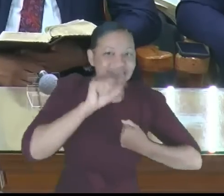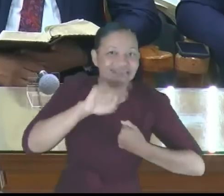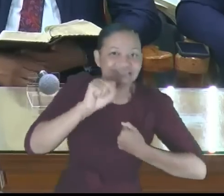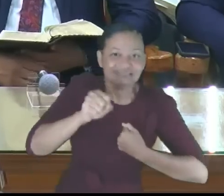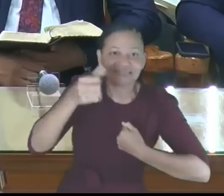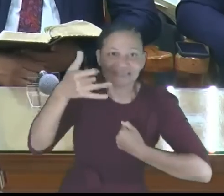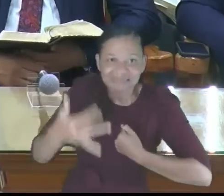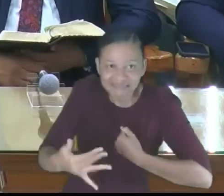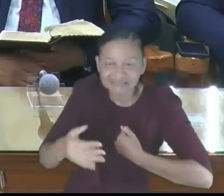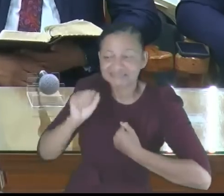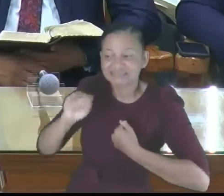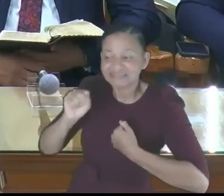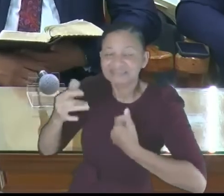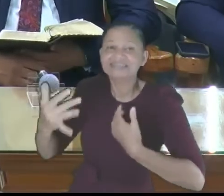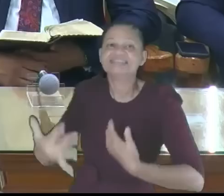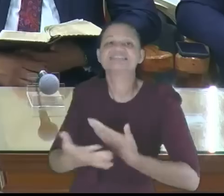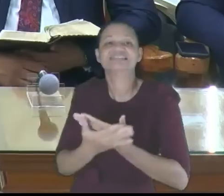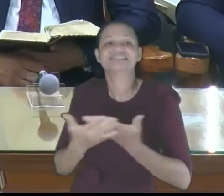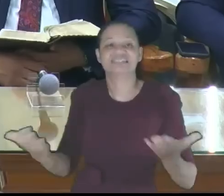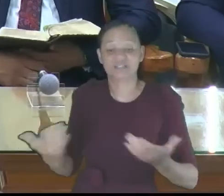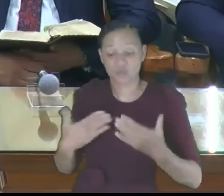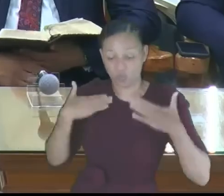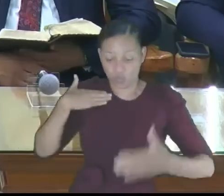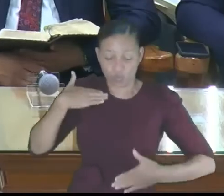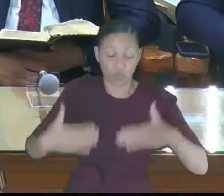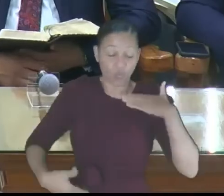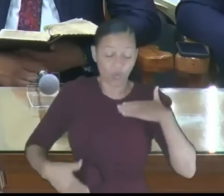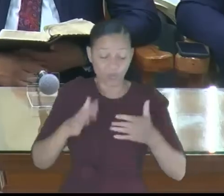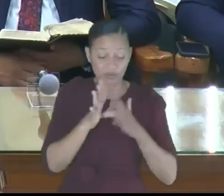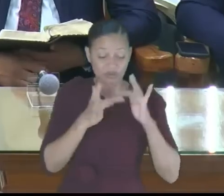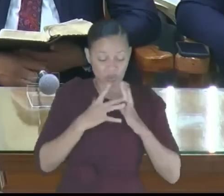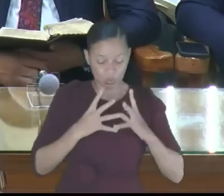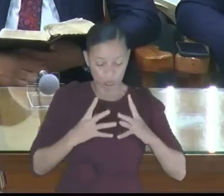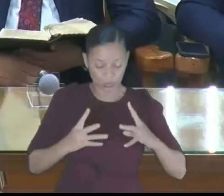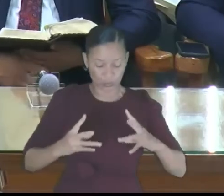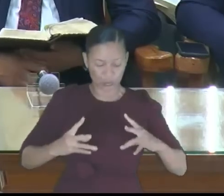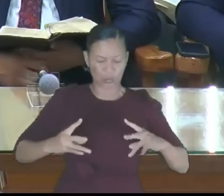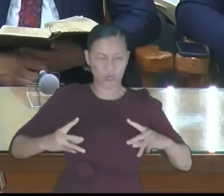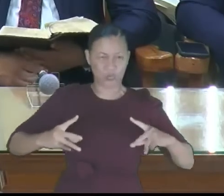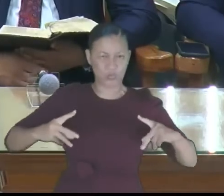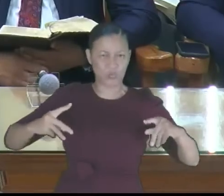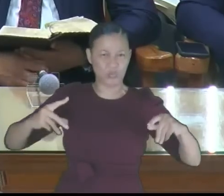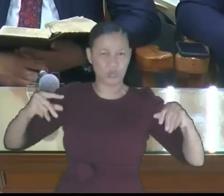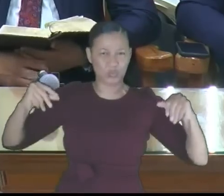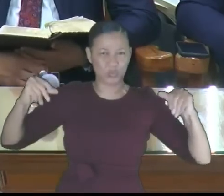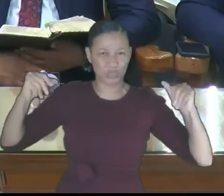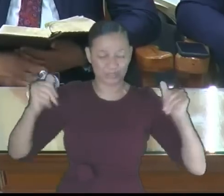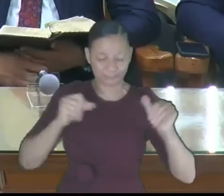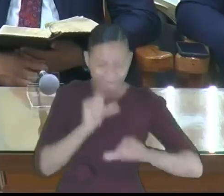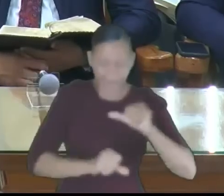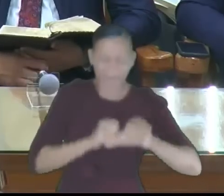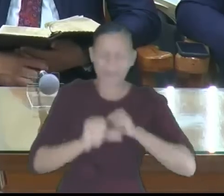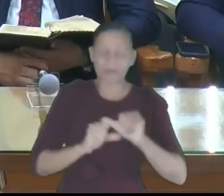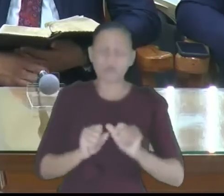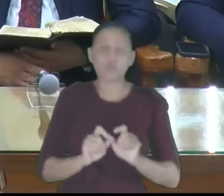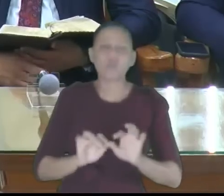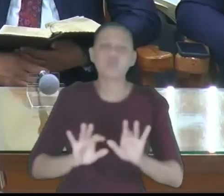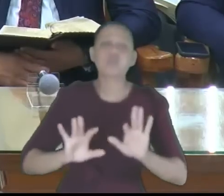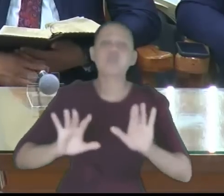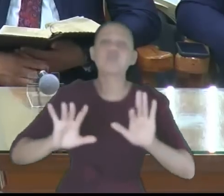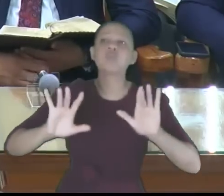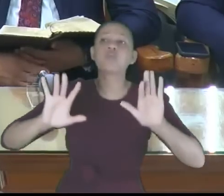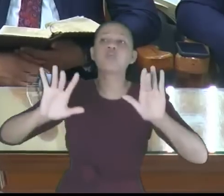Eles dizem que o corpo de Jesus se desfez na sepultura. Se transformou em fumaça. Diz que na hora